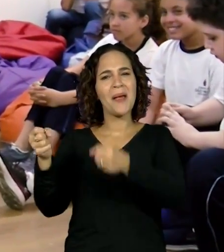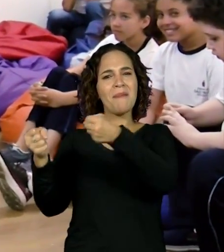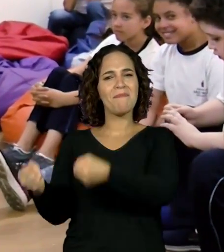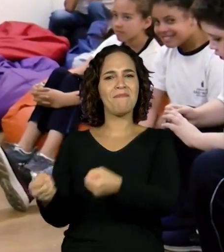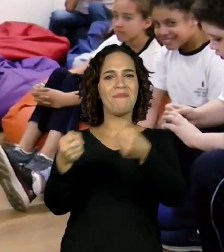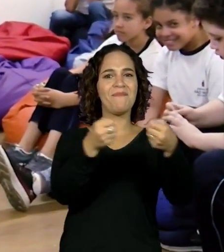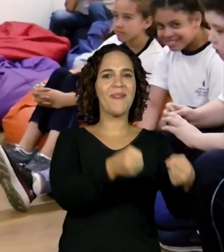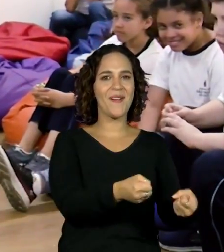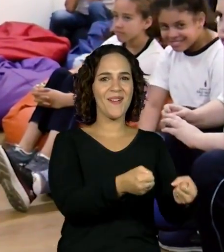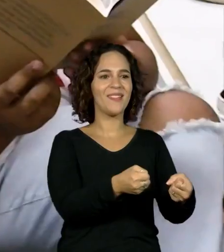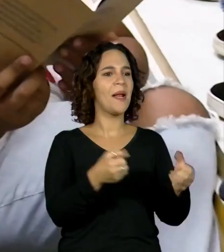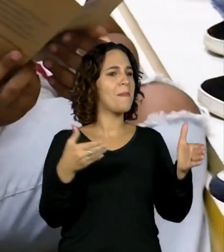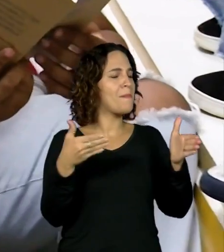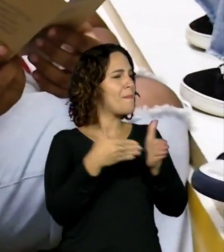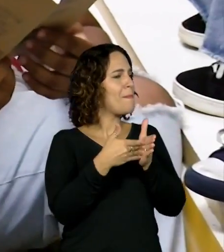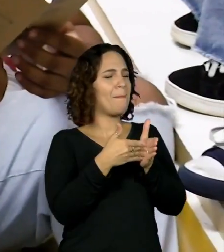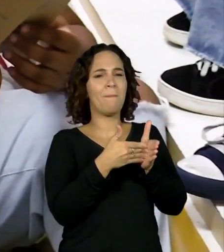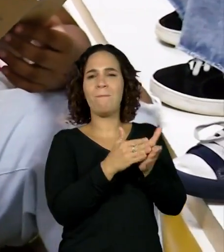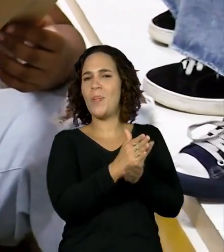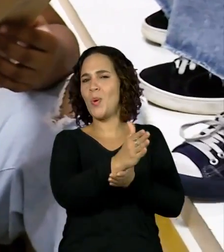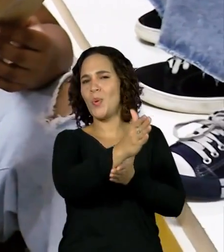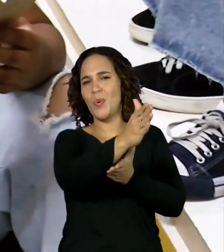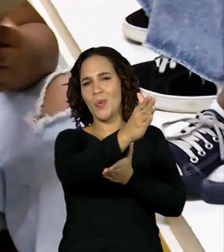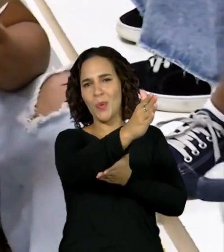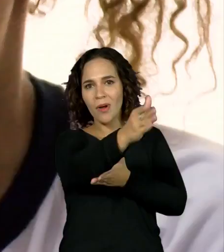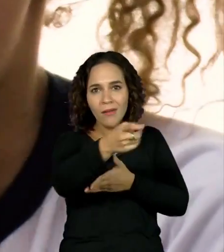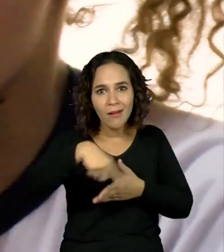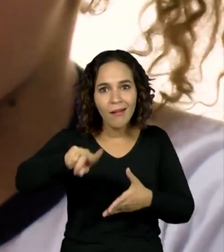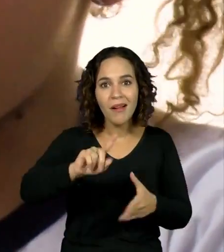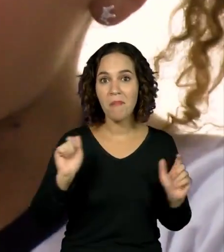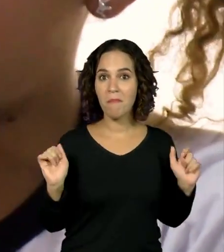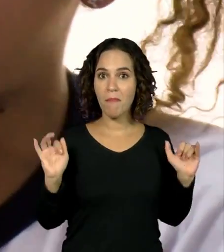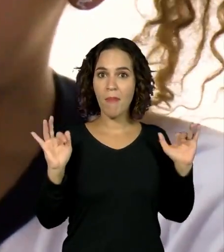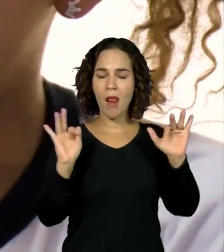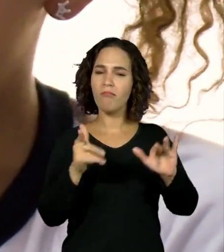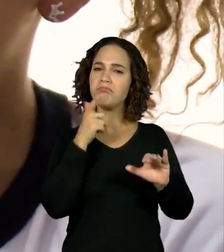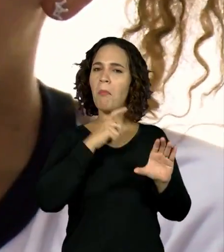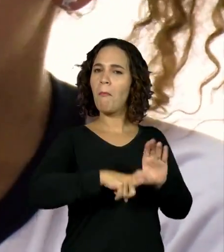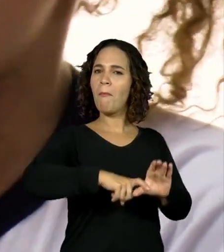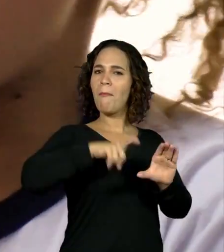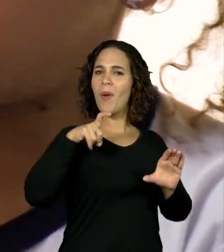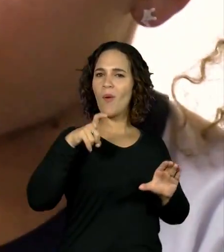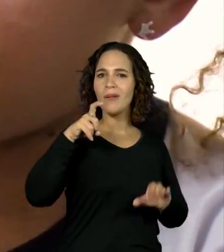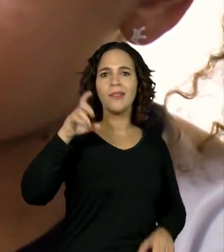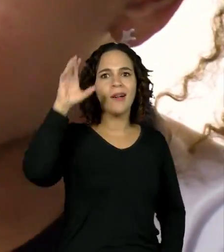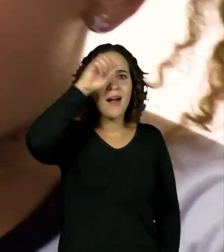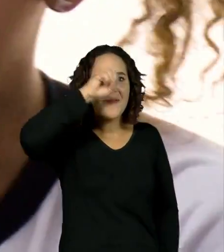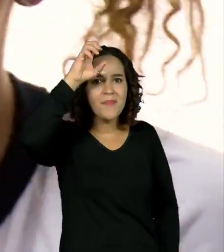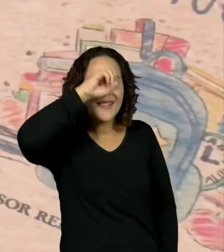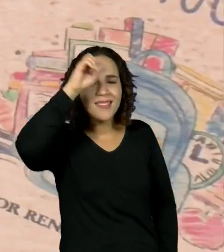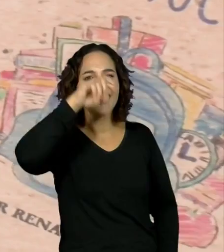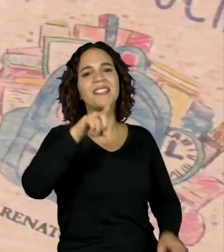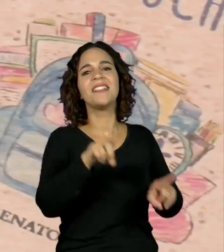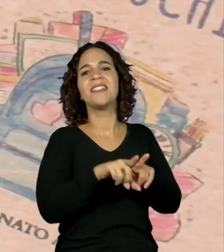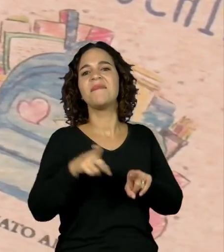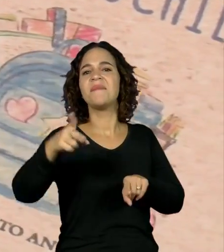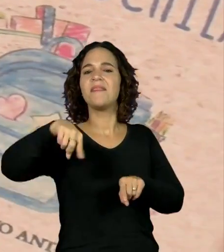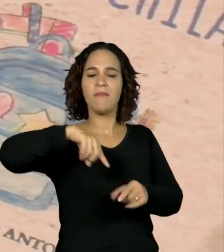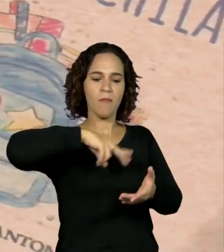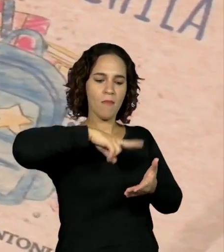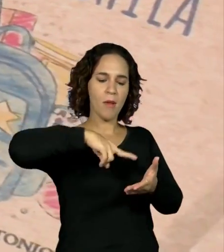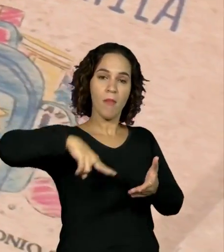criança. Juntos, eles ganham cada vez mais autonomia no aprendizado e tornam-se leitores